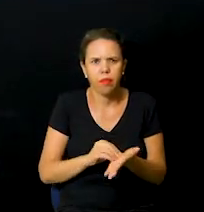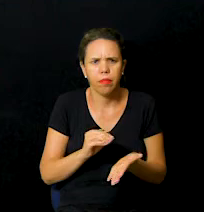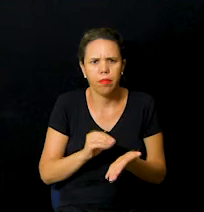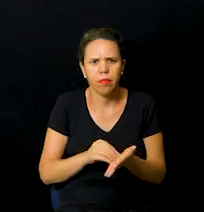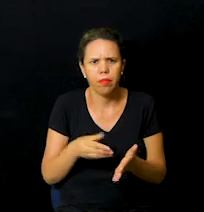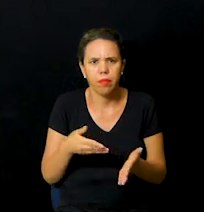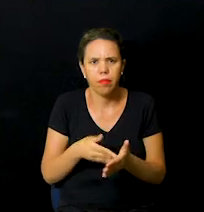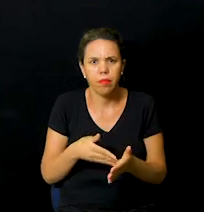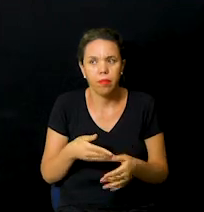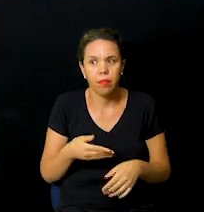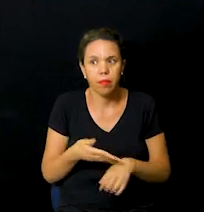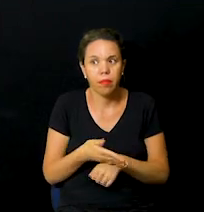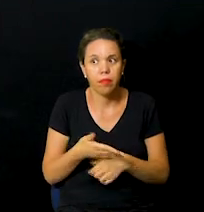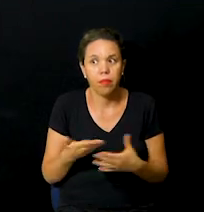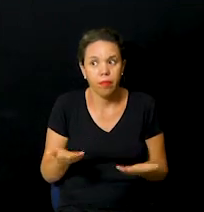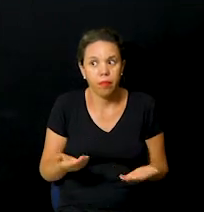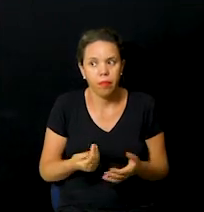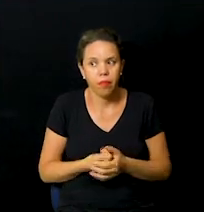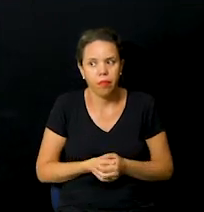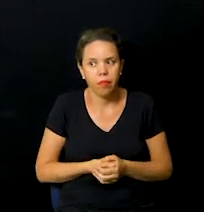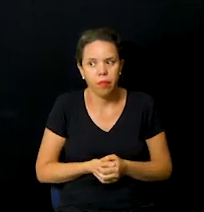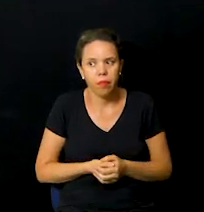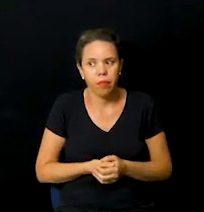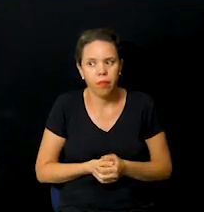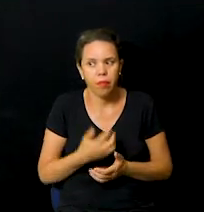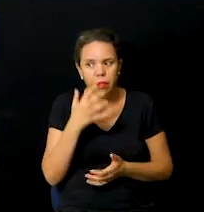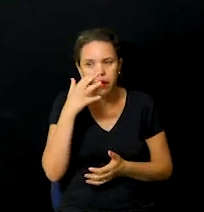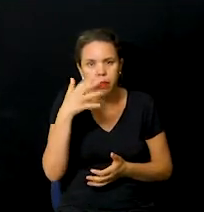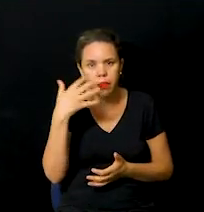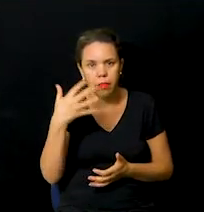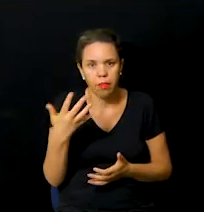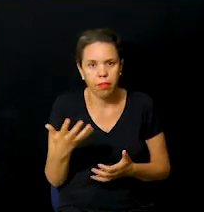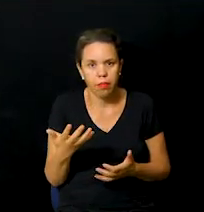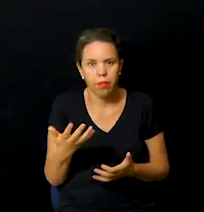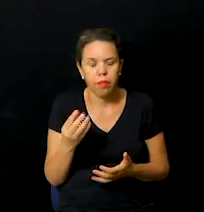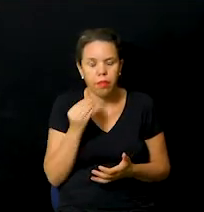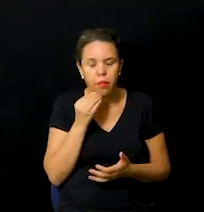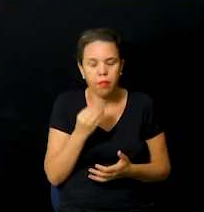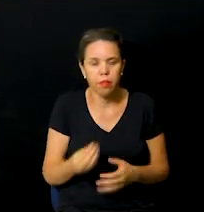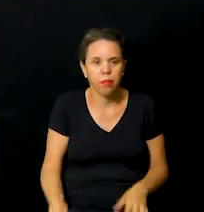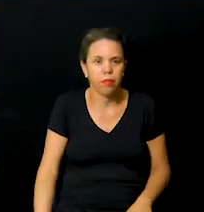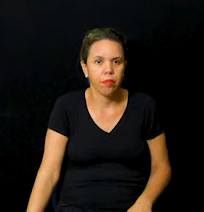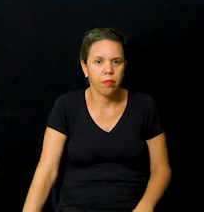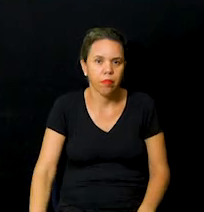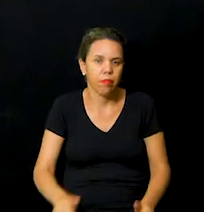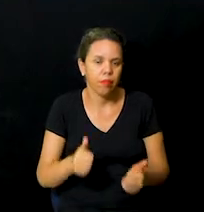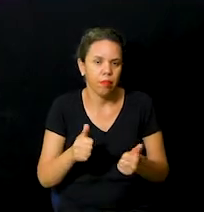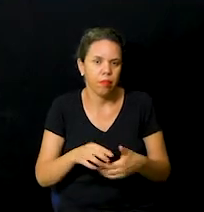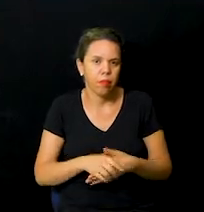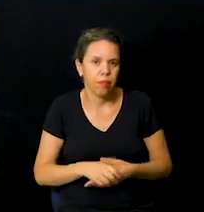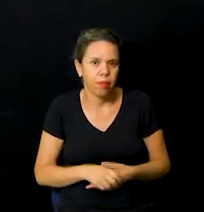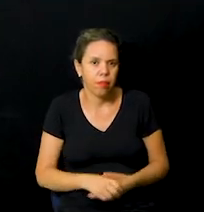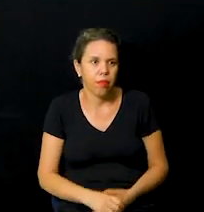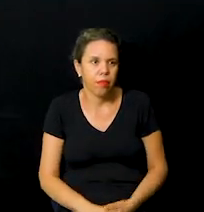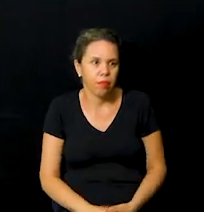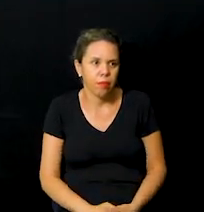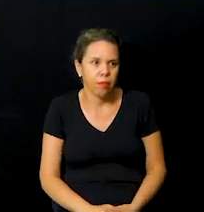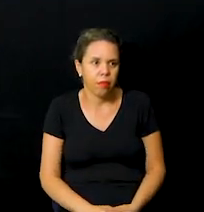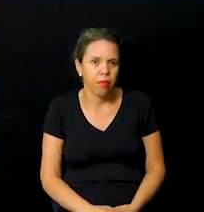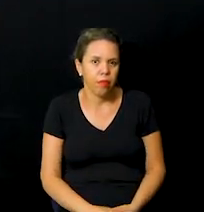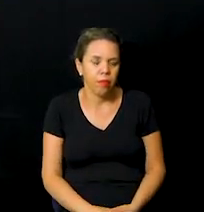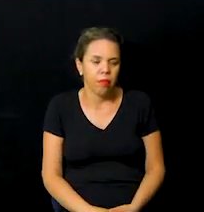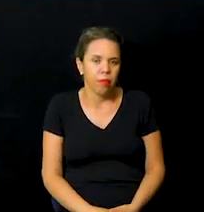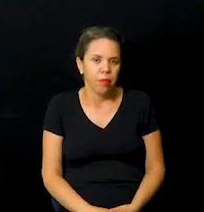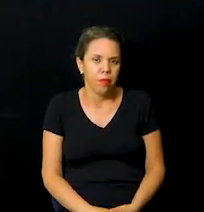de informação, de acesso. Então, Sim. mais uma vez, é paixão ou é oportunidade? E tá tudo bem, e tá